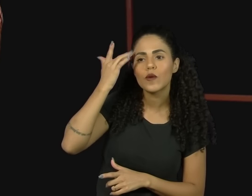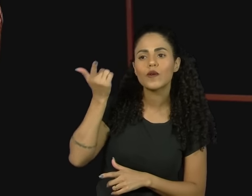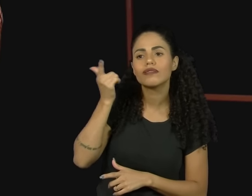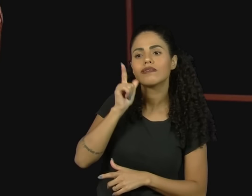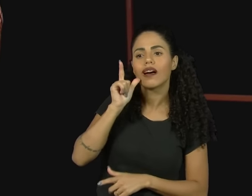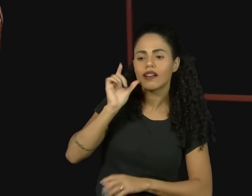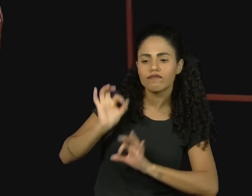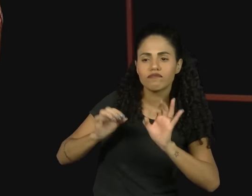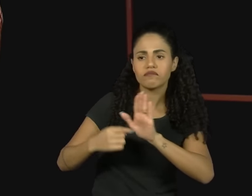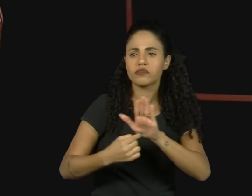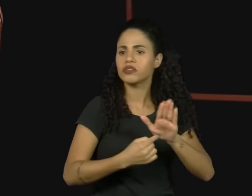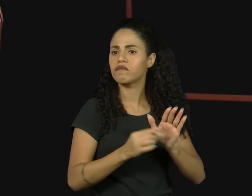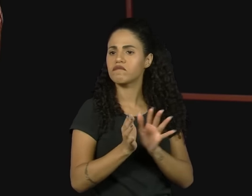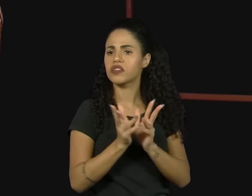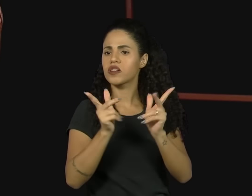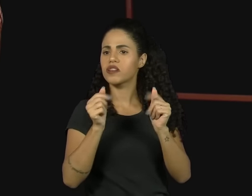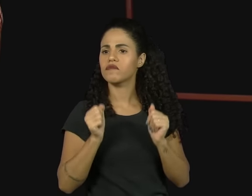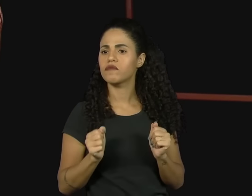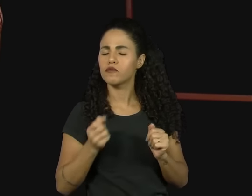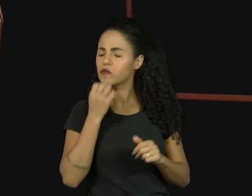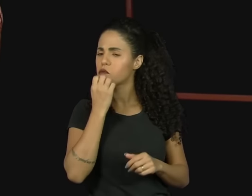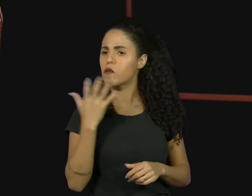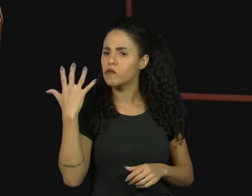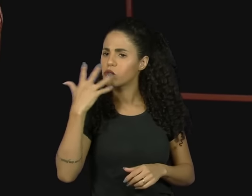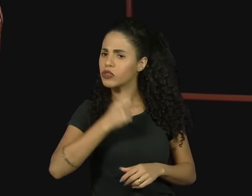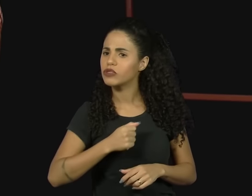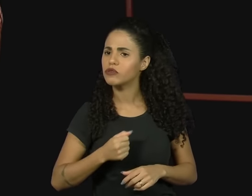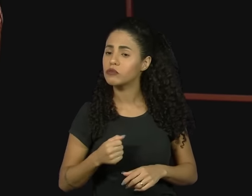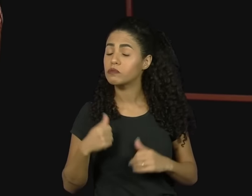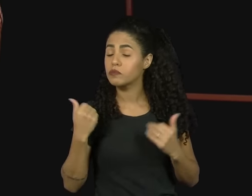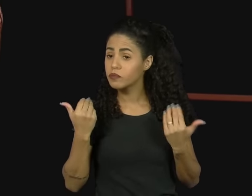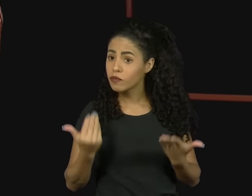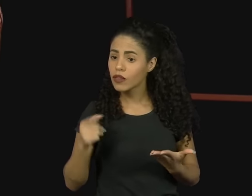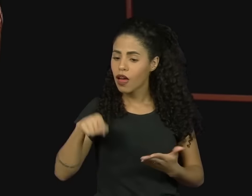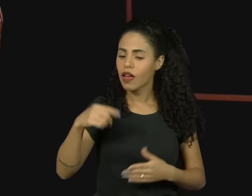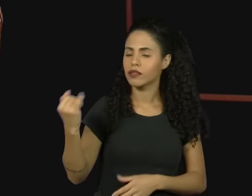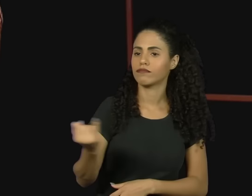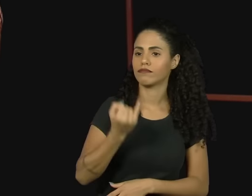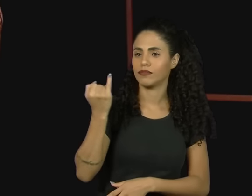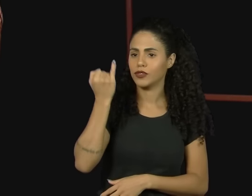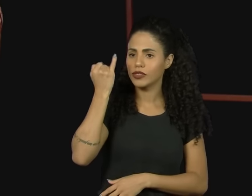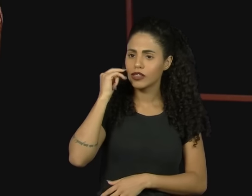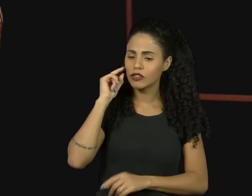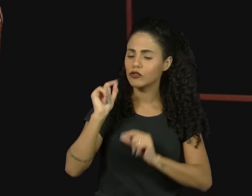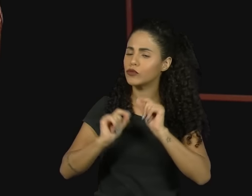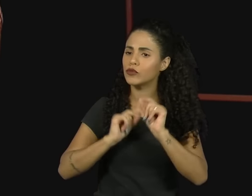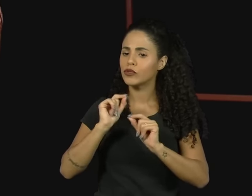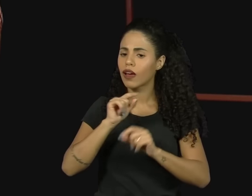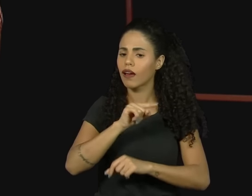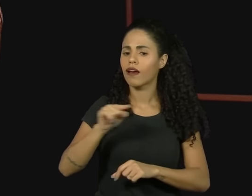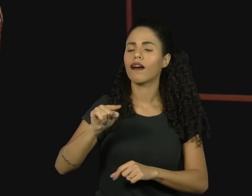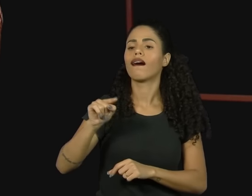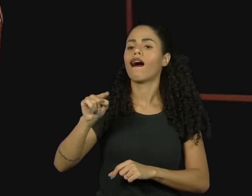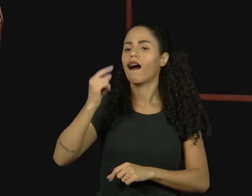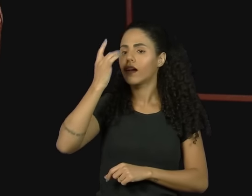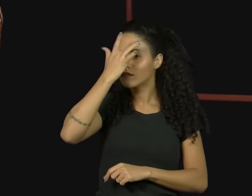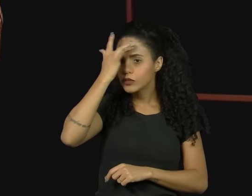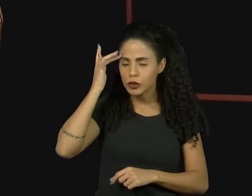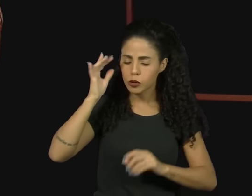isso sensacional, um feeling assim, sabe? A importância que o